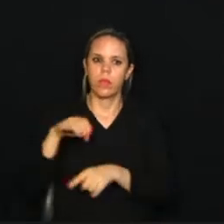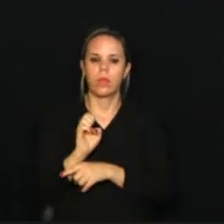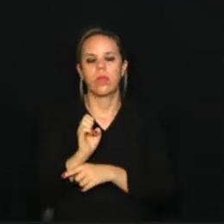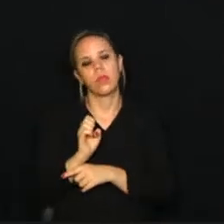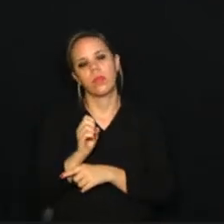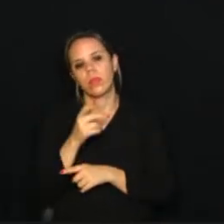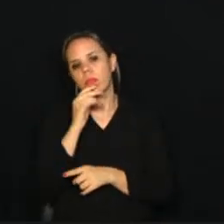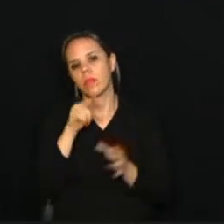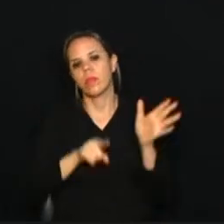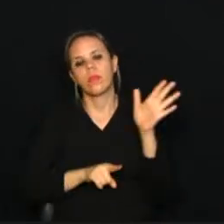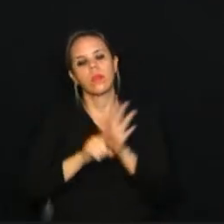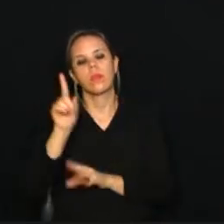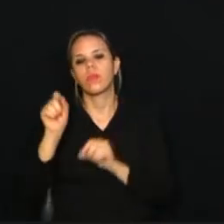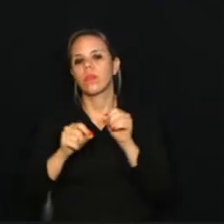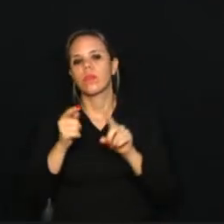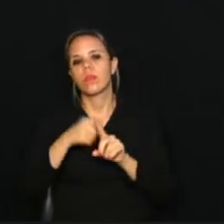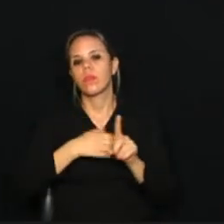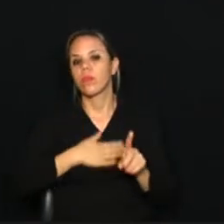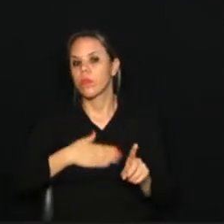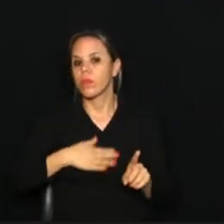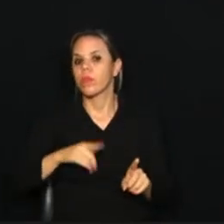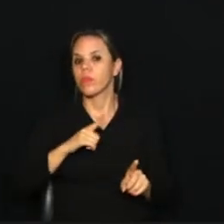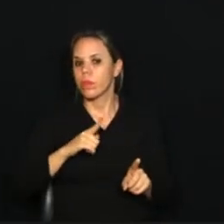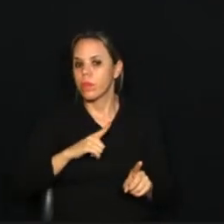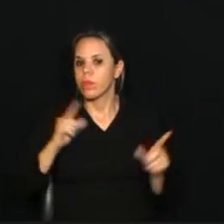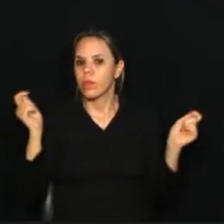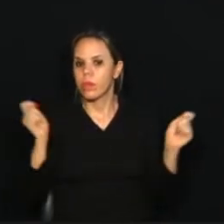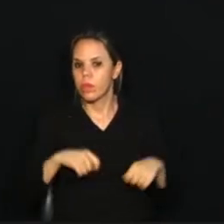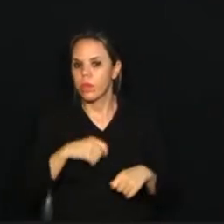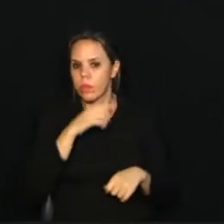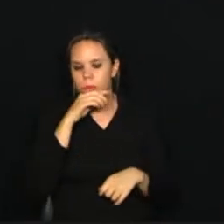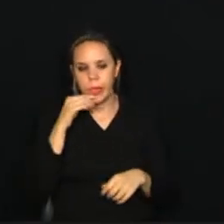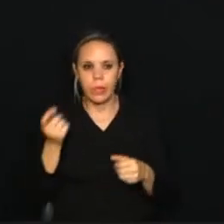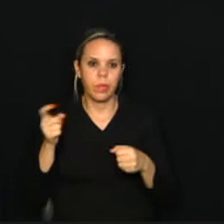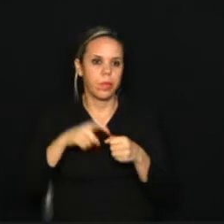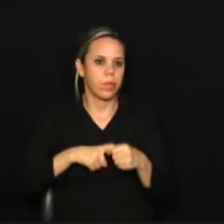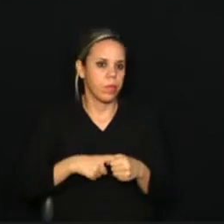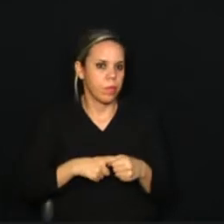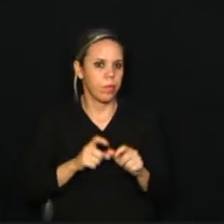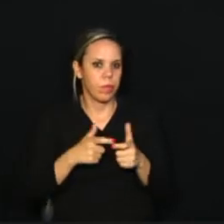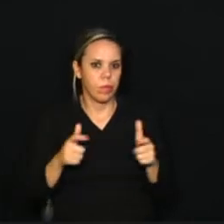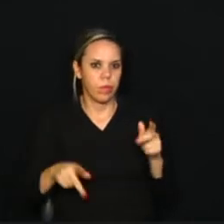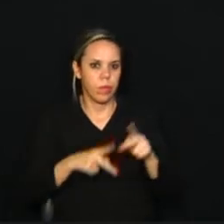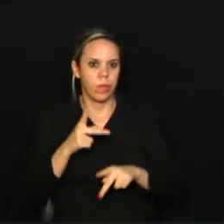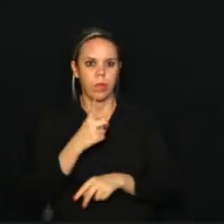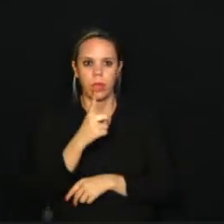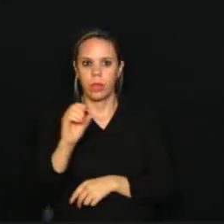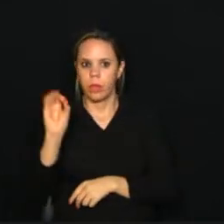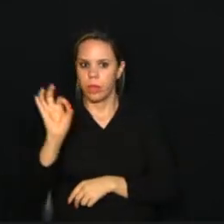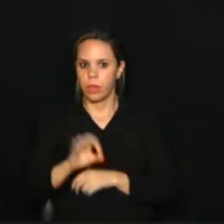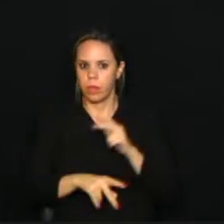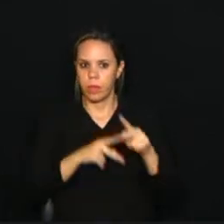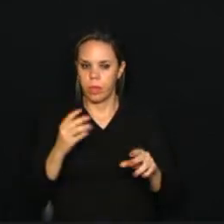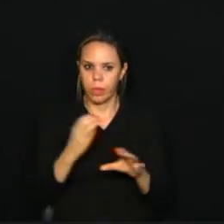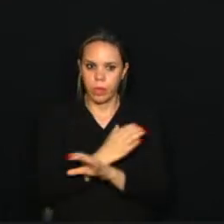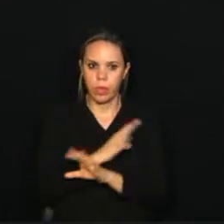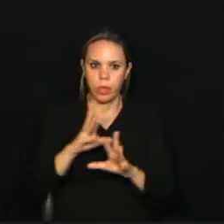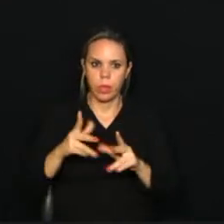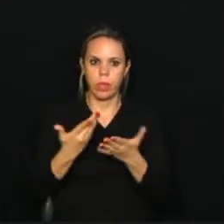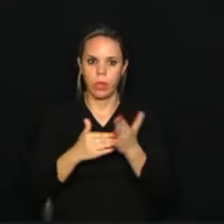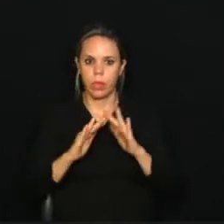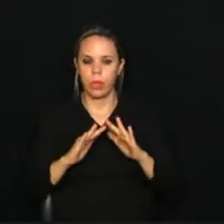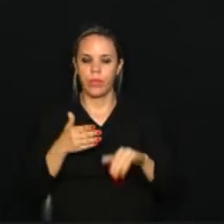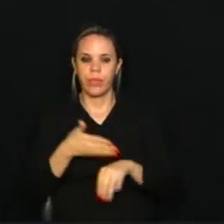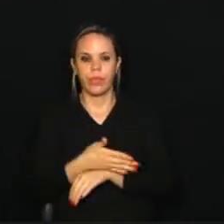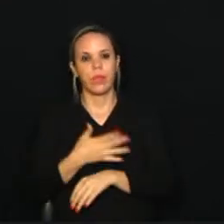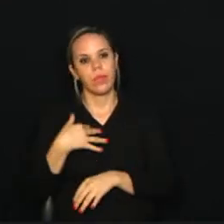aí eu pergunto, será que em agosto nós vamos ter condição para esse retorno abrupto de até 100% das pessoas? Então,